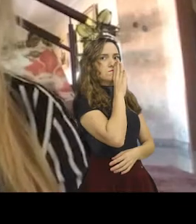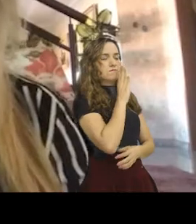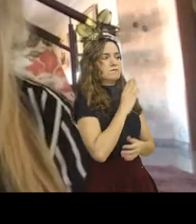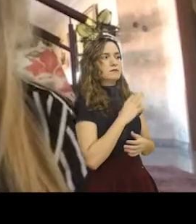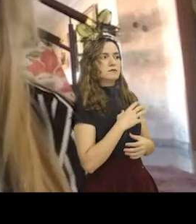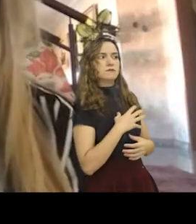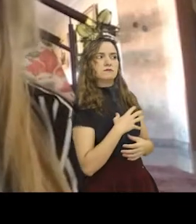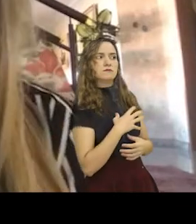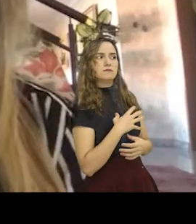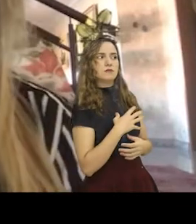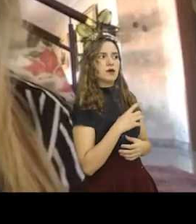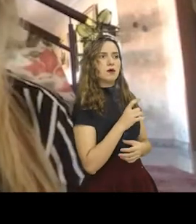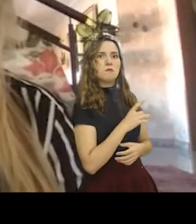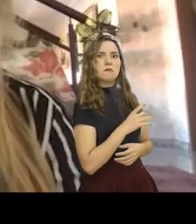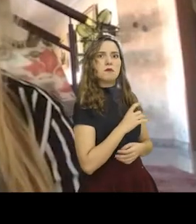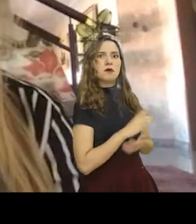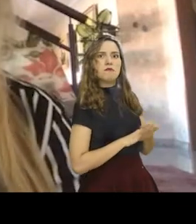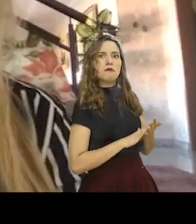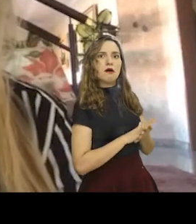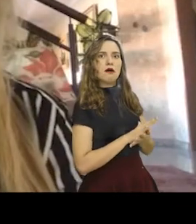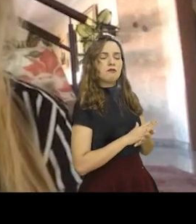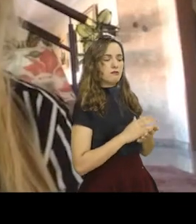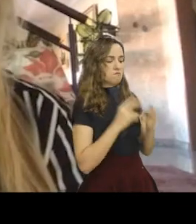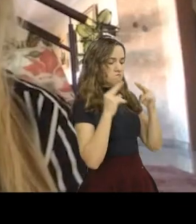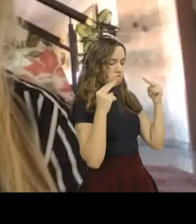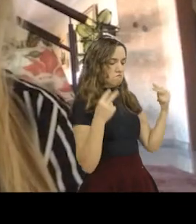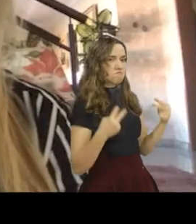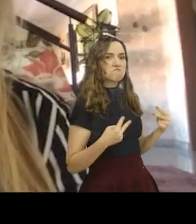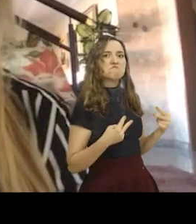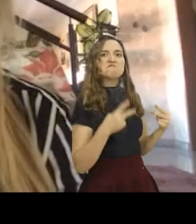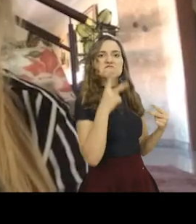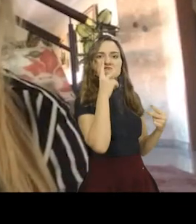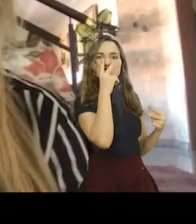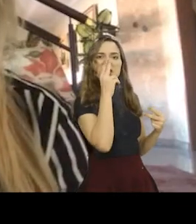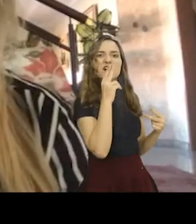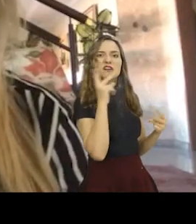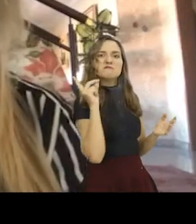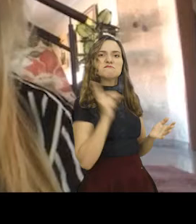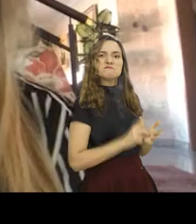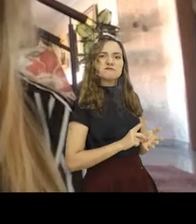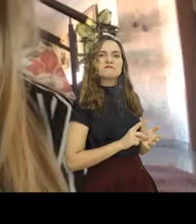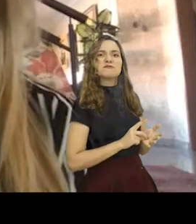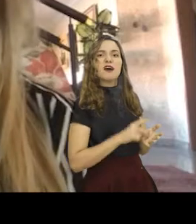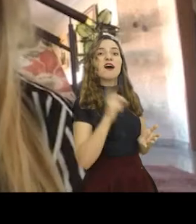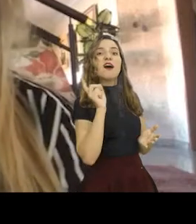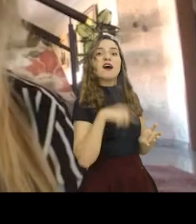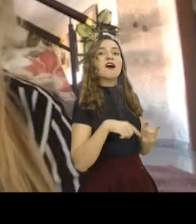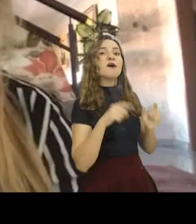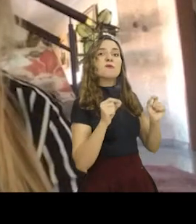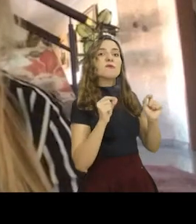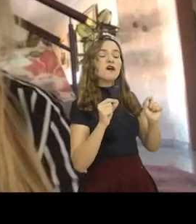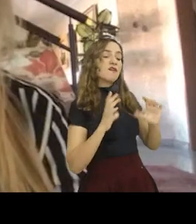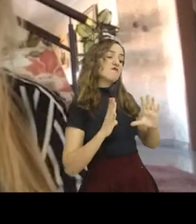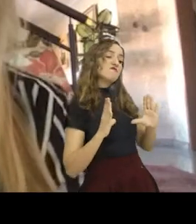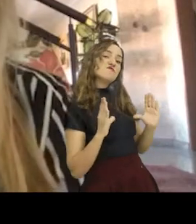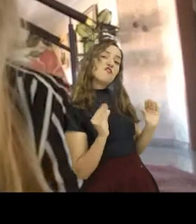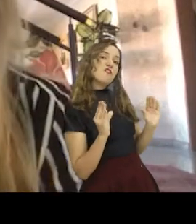estava, já não era mais um lobo, era um bolo. Um bolo de lobo